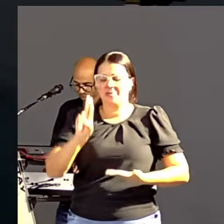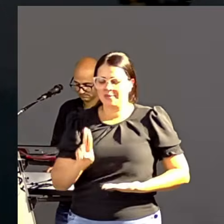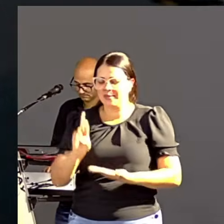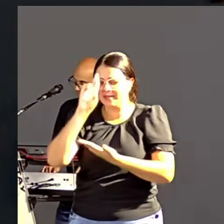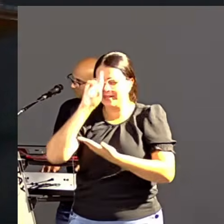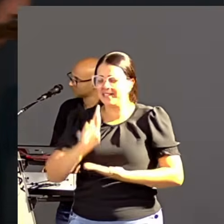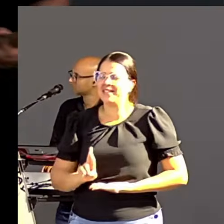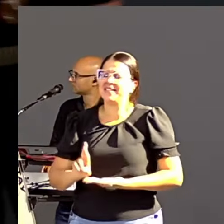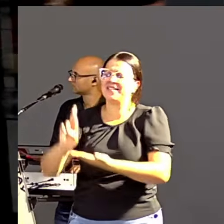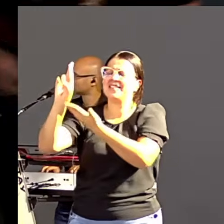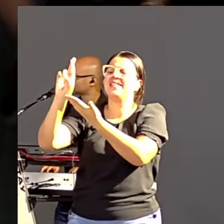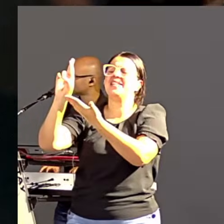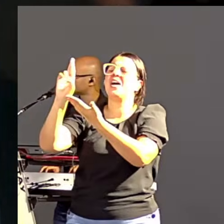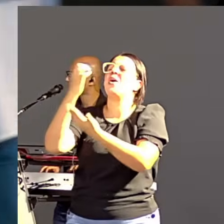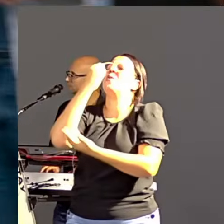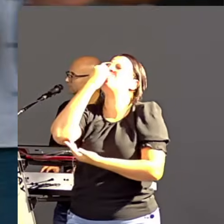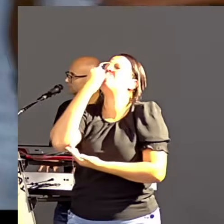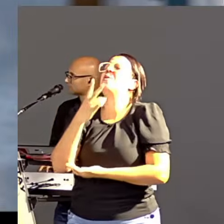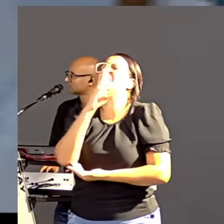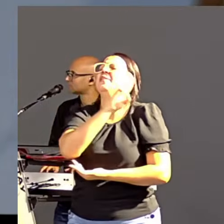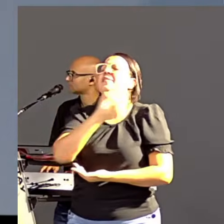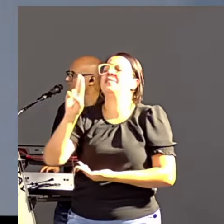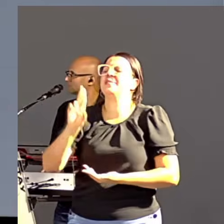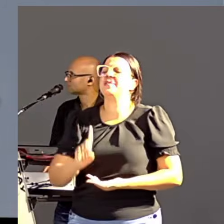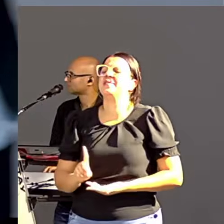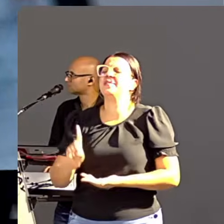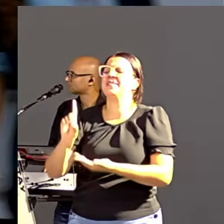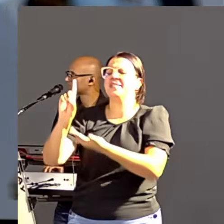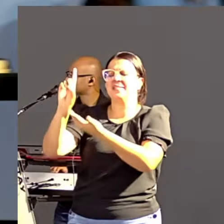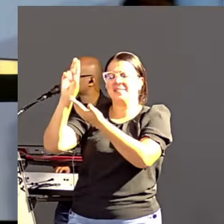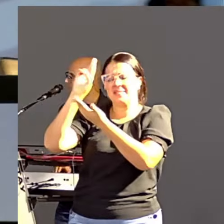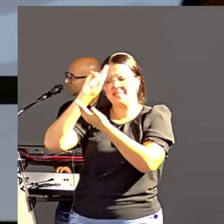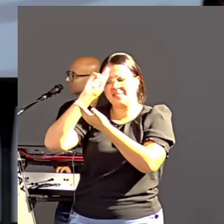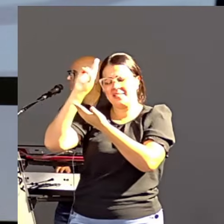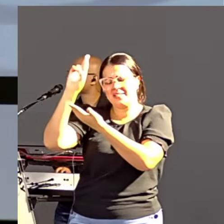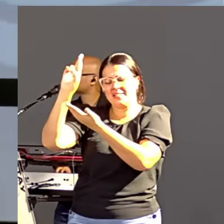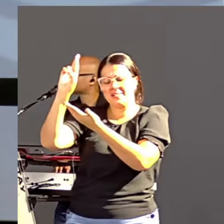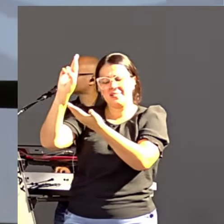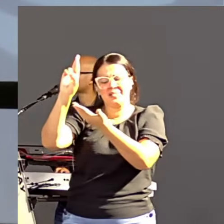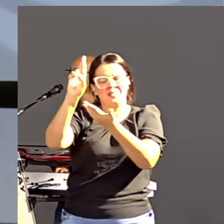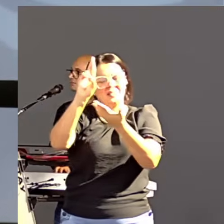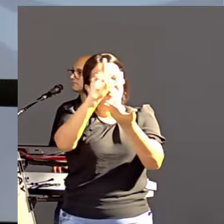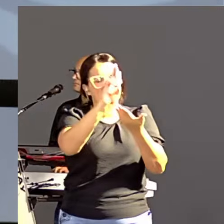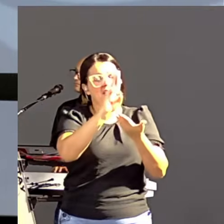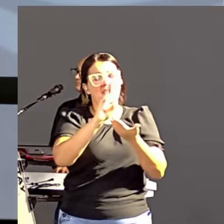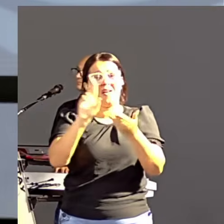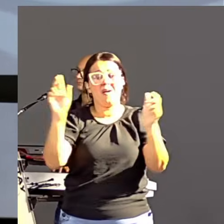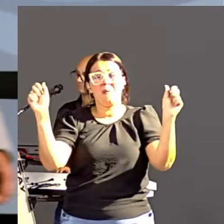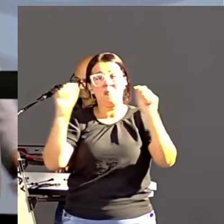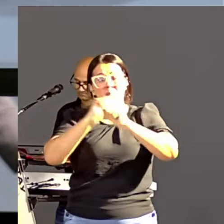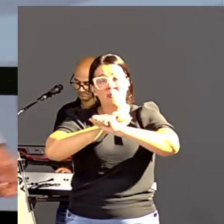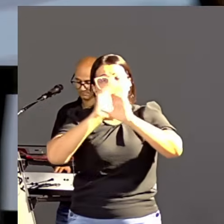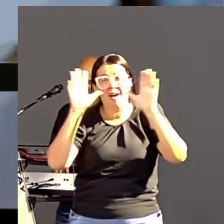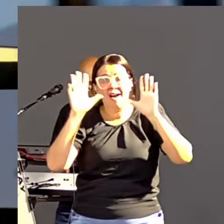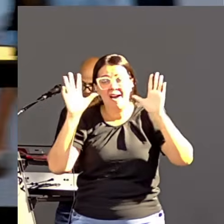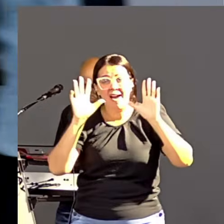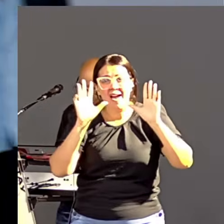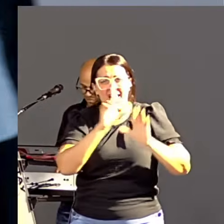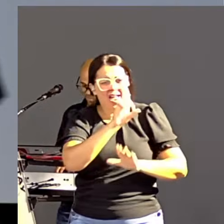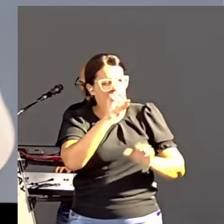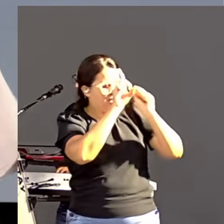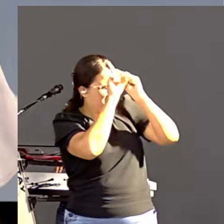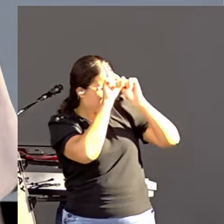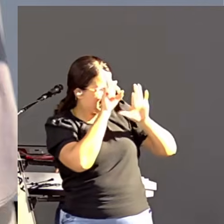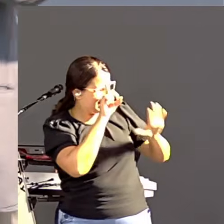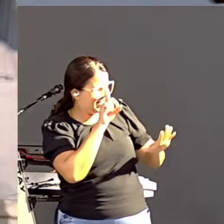Senhor. Bendito é o nome do Senhor. O Senhor está te despertando. Abençoe quem está perto